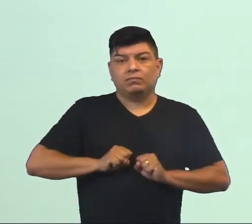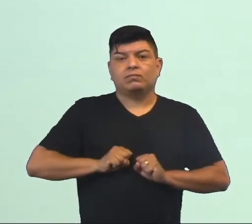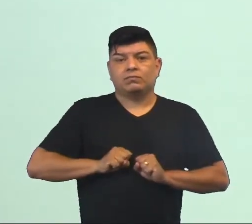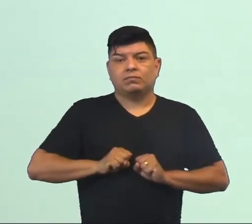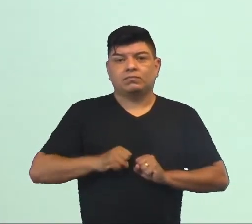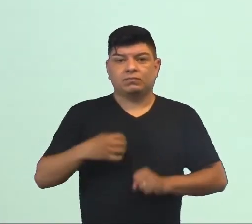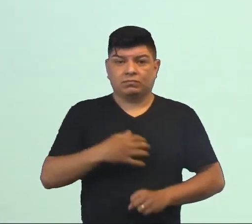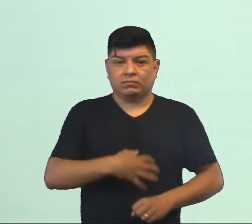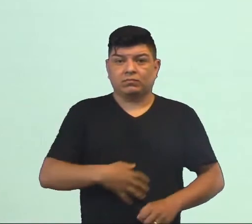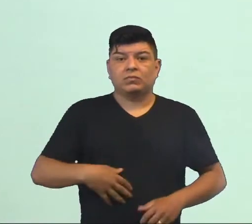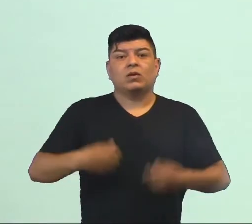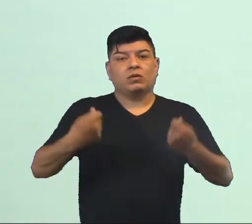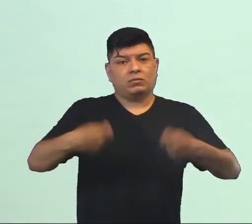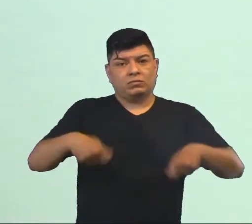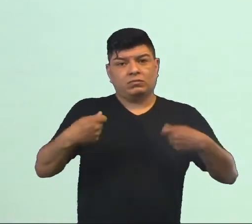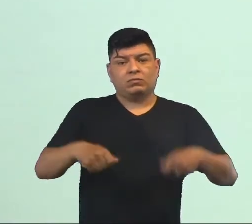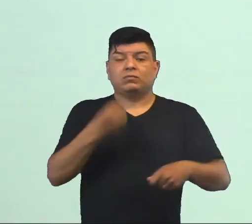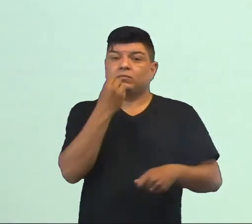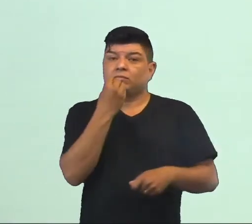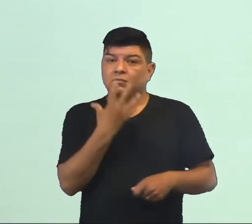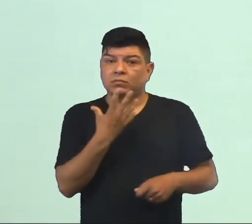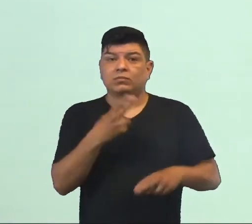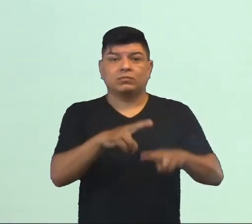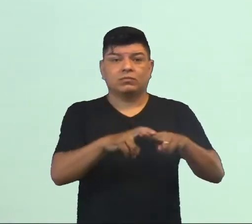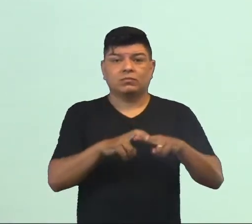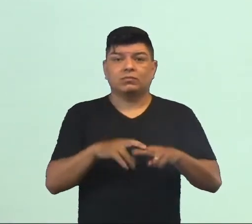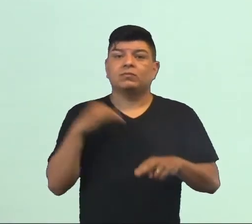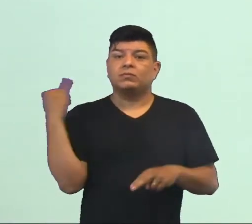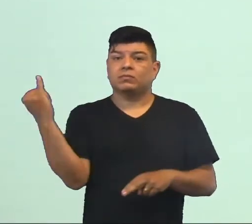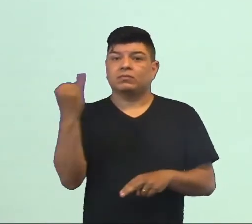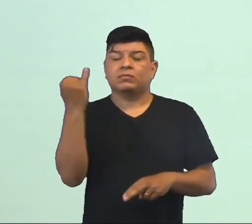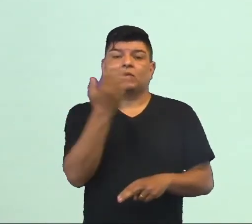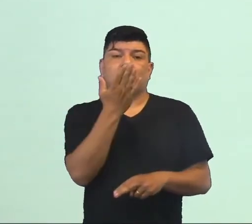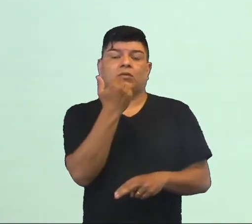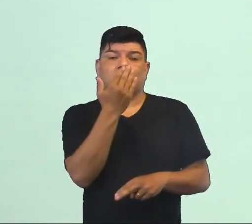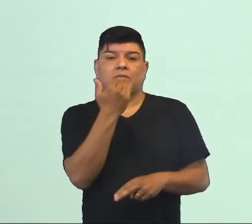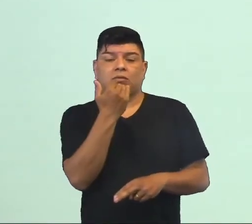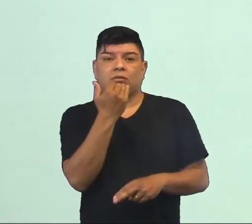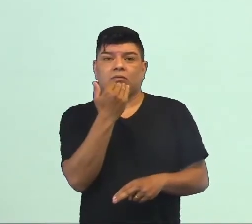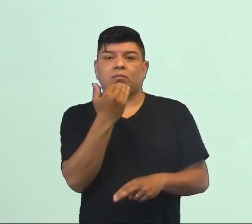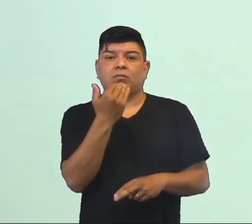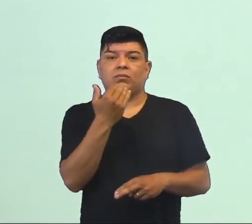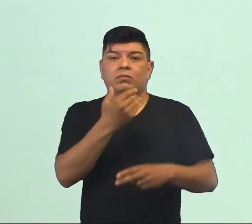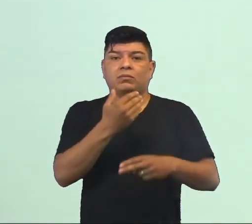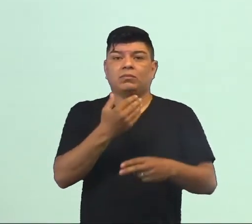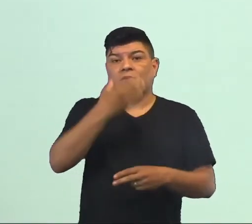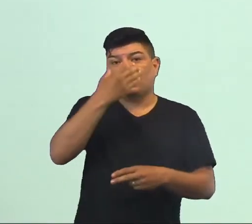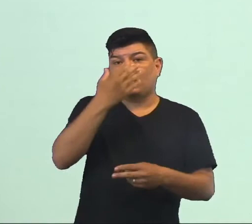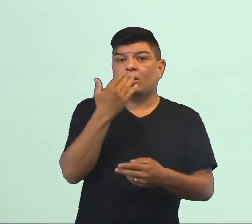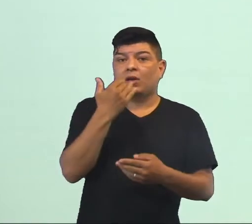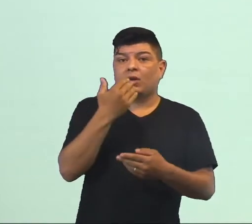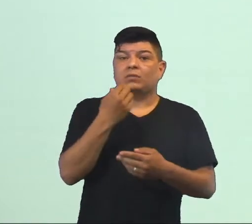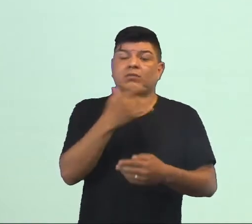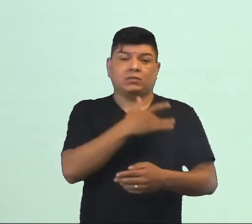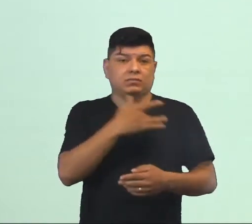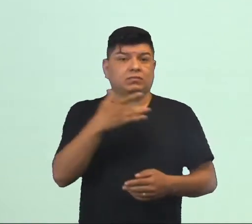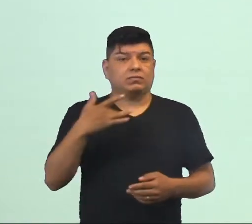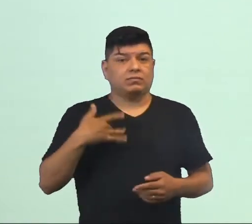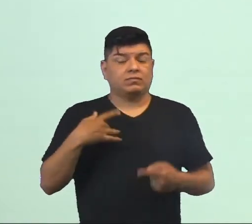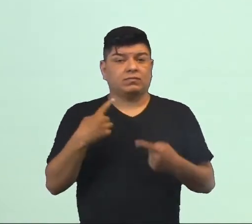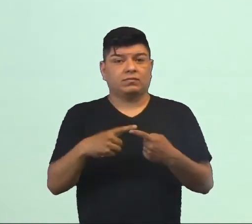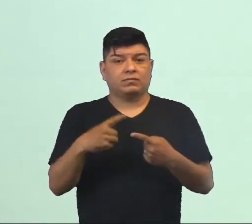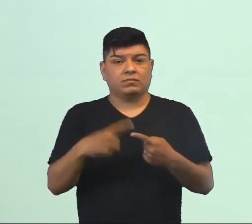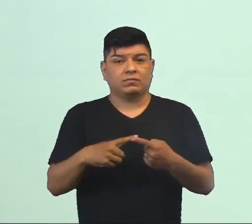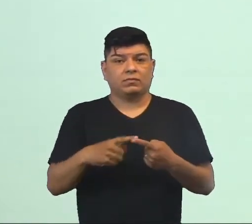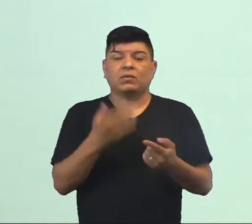nosso organismo precisa. Por isso, tão importante nós nos alimentarmos de alimentos saudáveis, porque os alimentos